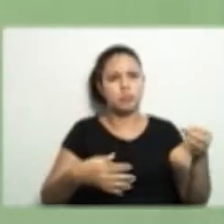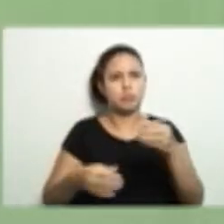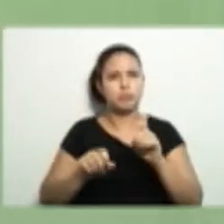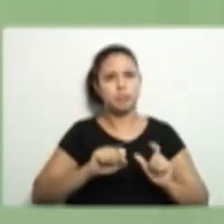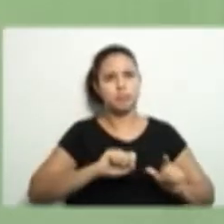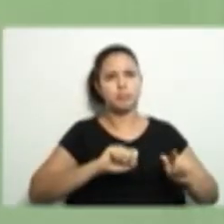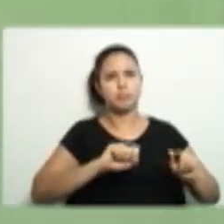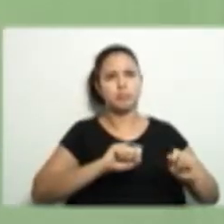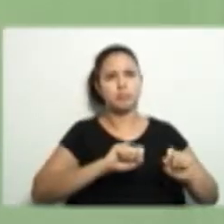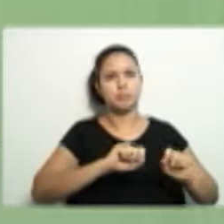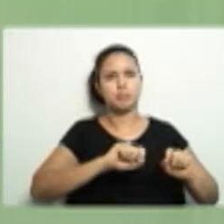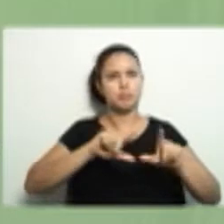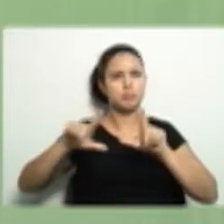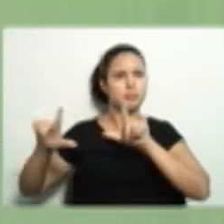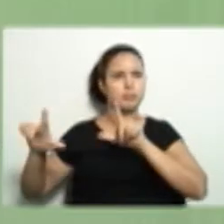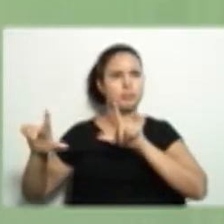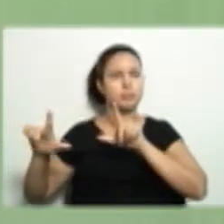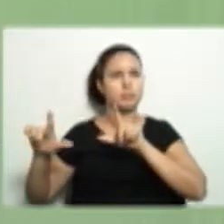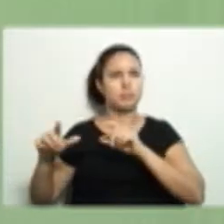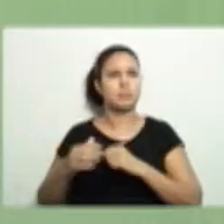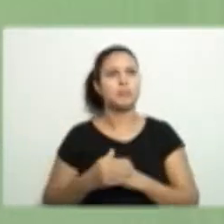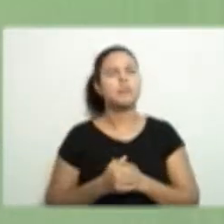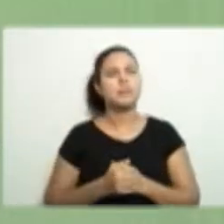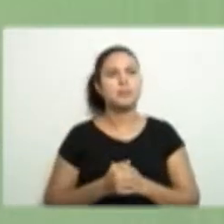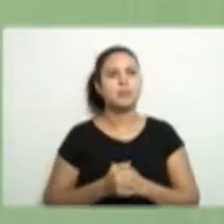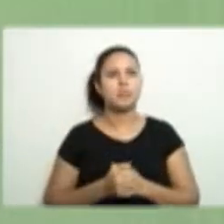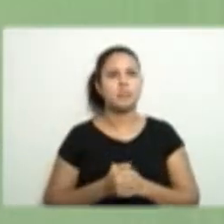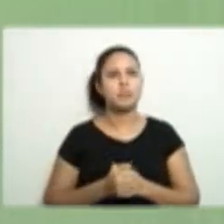que a gente fala que para melhorar a produção